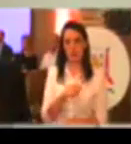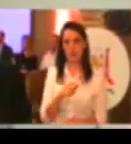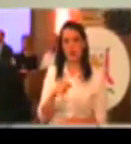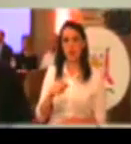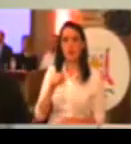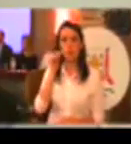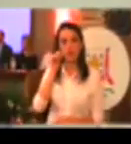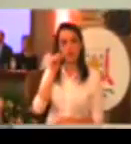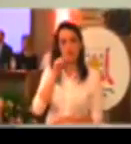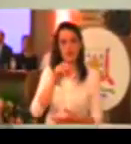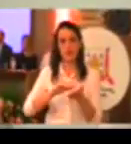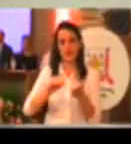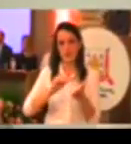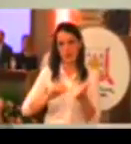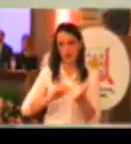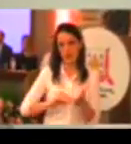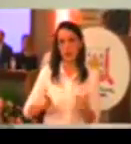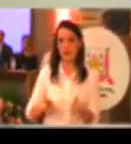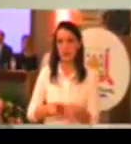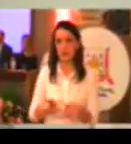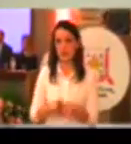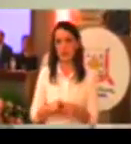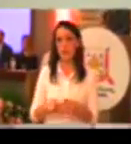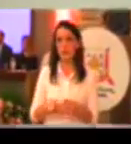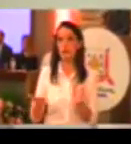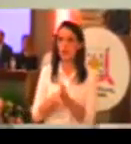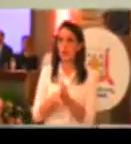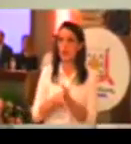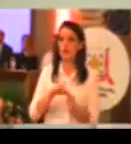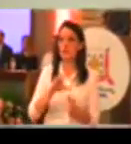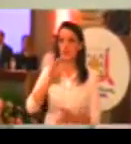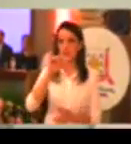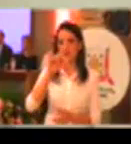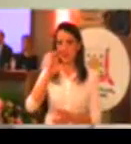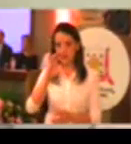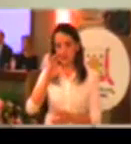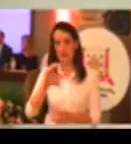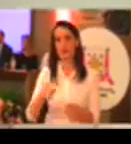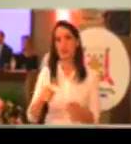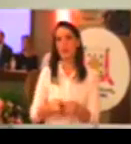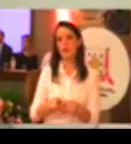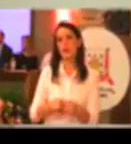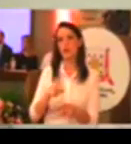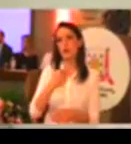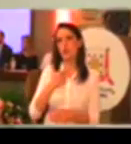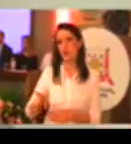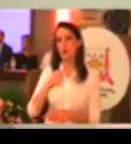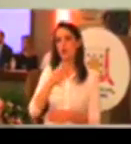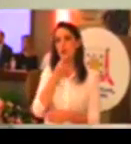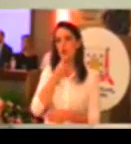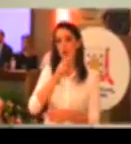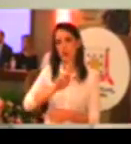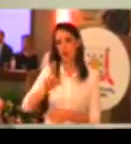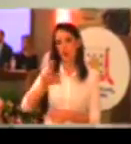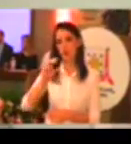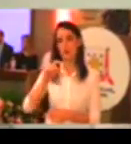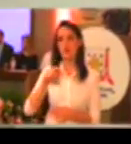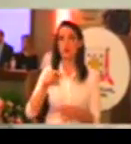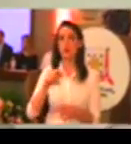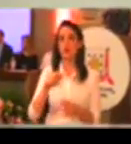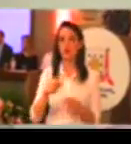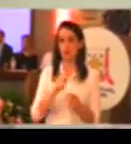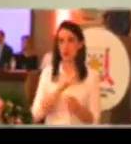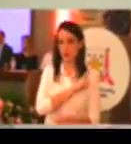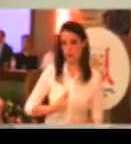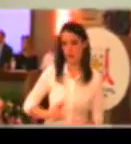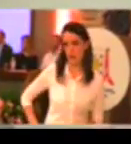Ilse de Souza, secretária executiva do Observatório Social da SIC. Senhor Eno Steiner, secretário municipal de